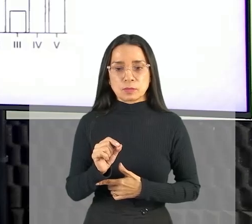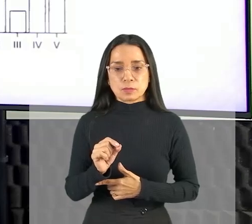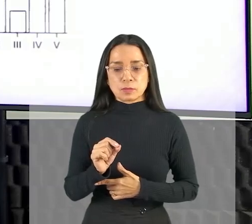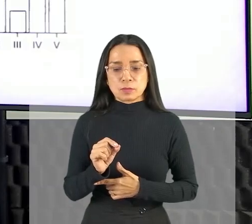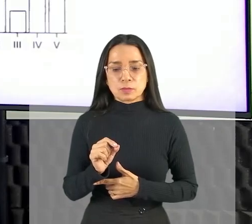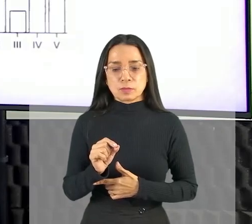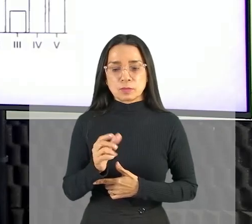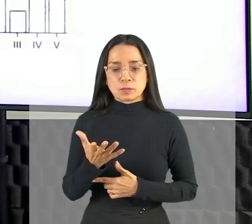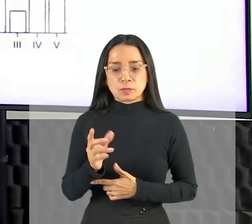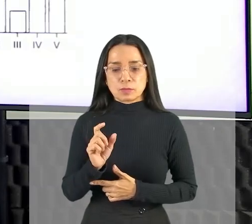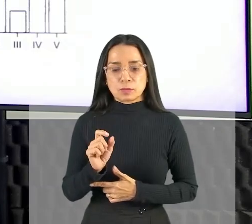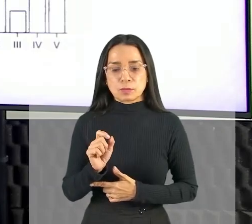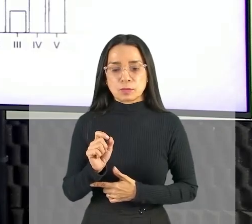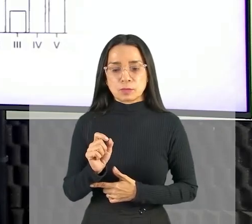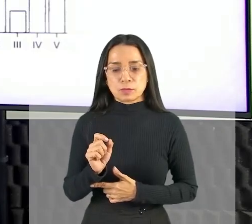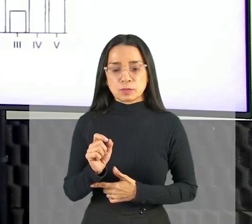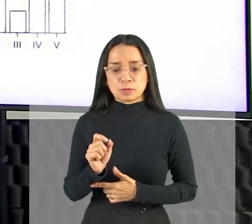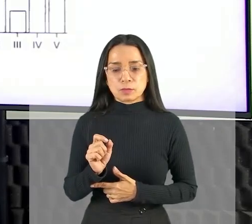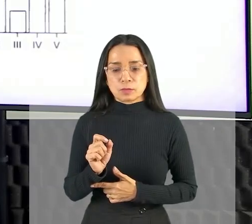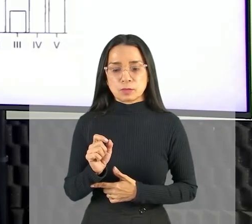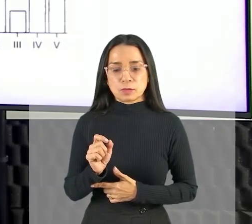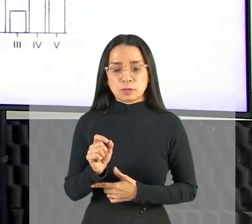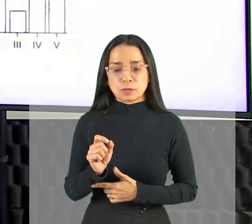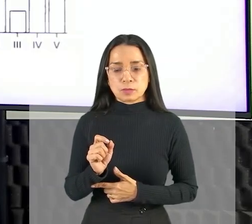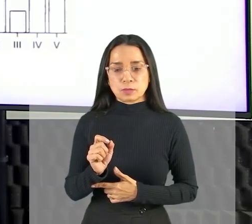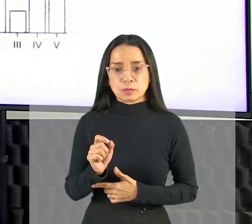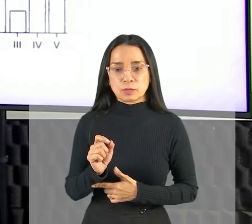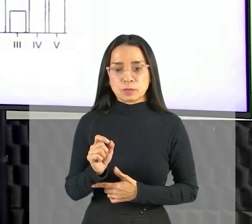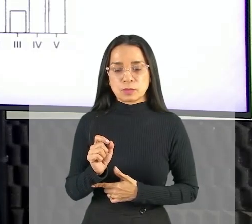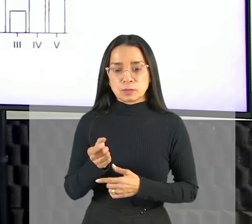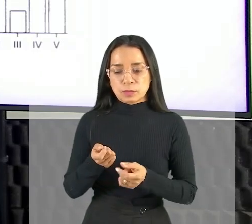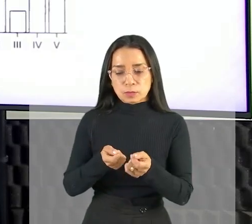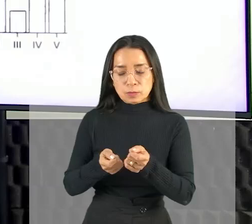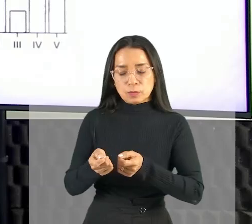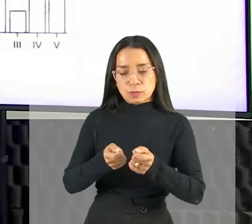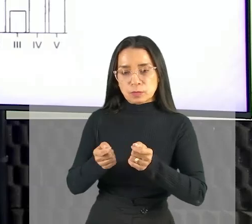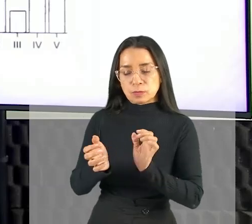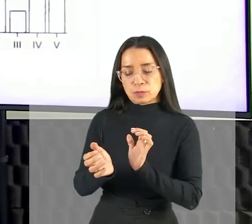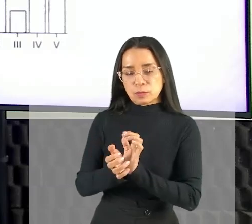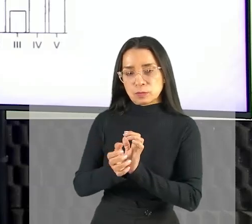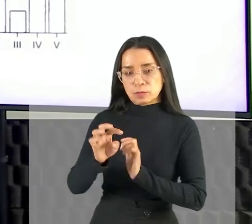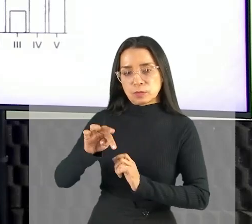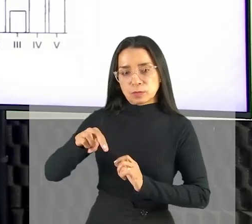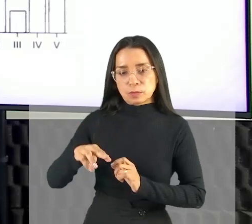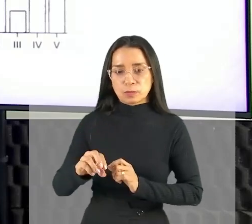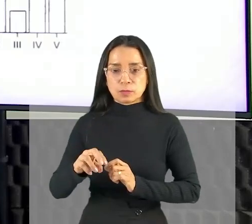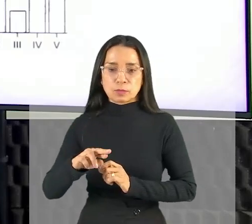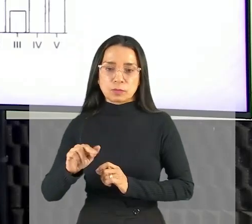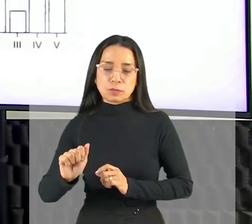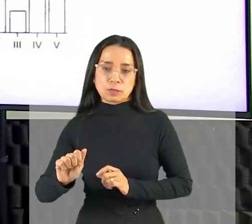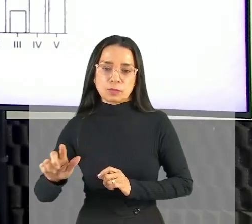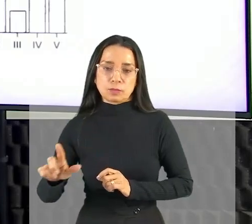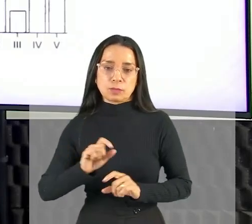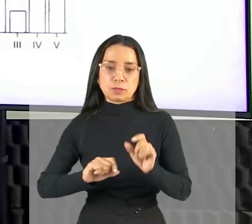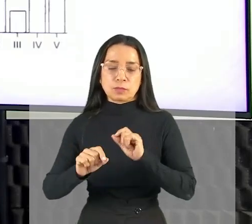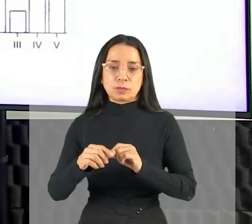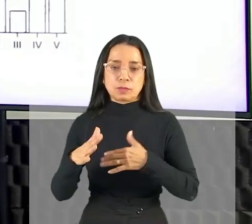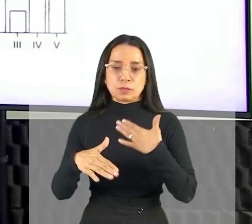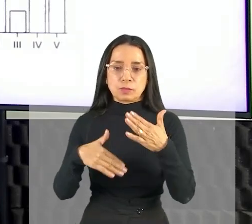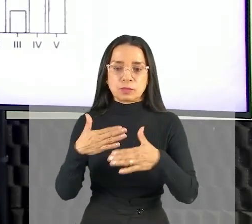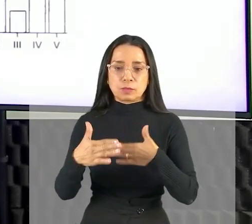frente Inclusive a ao controle né do grupo tumoral aqui ó o o